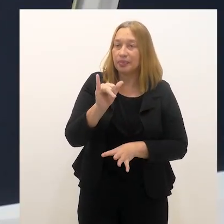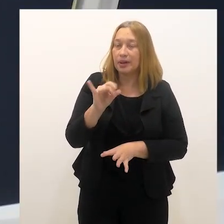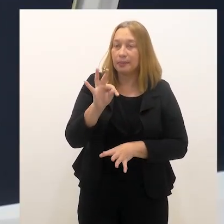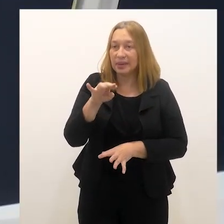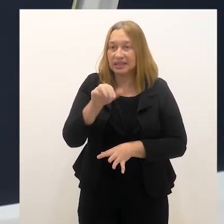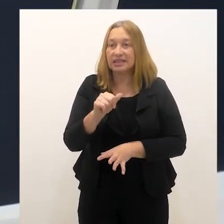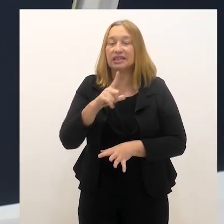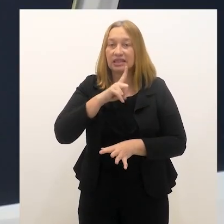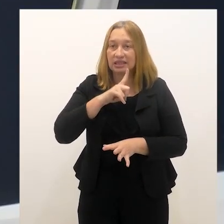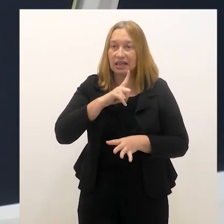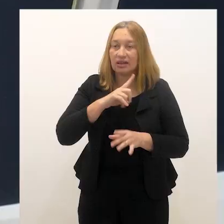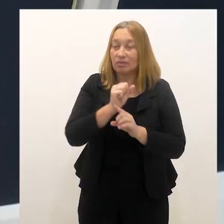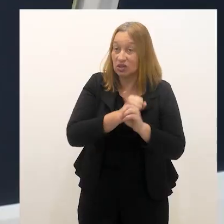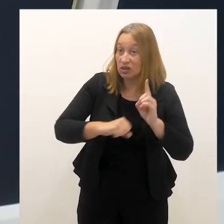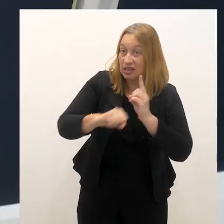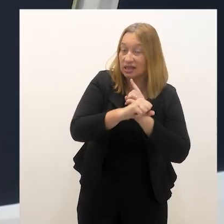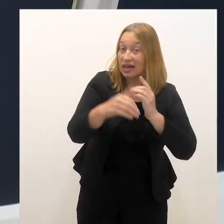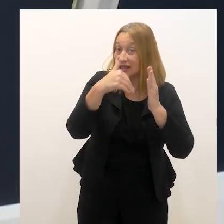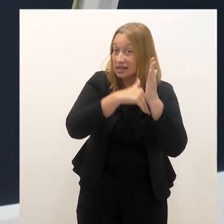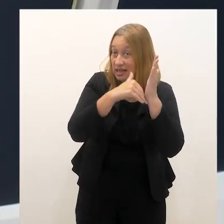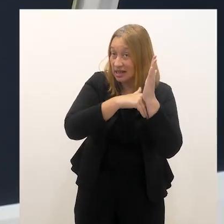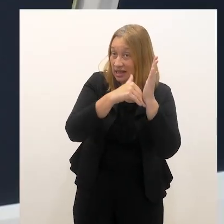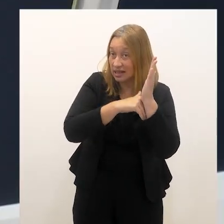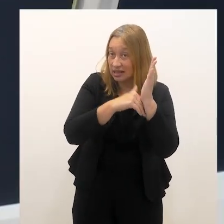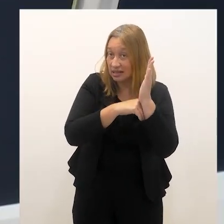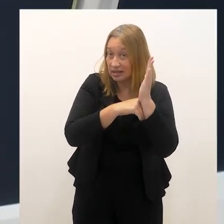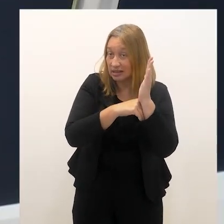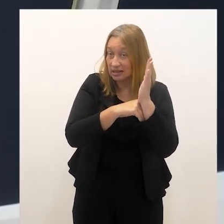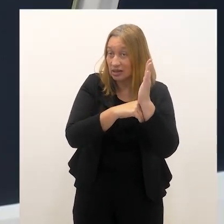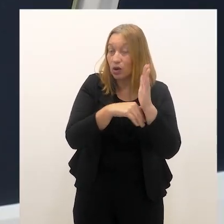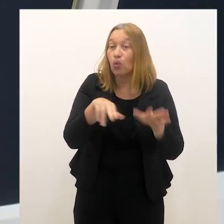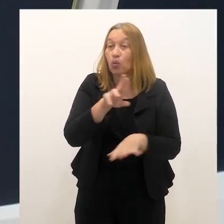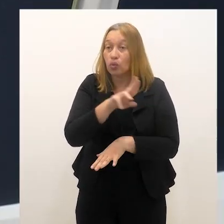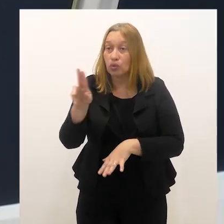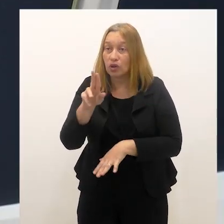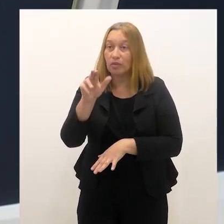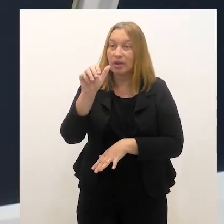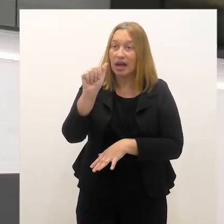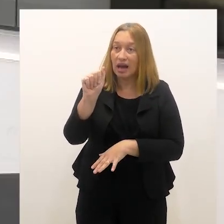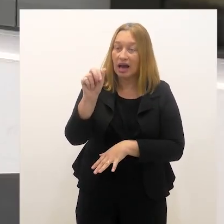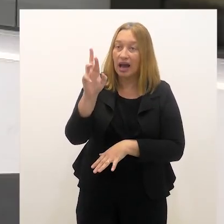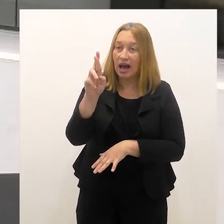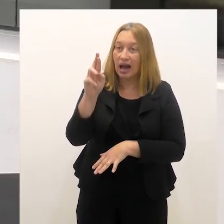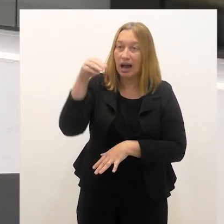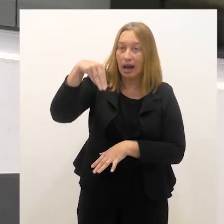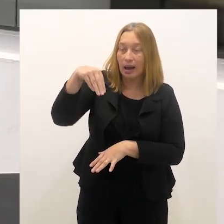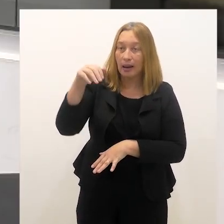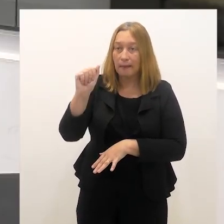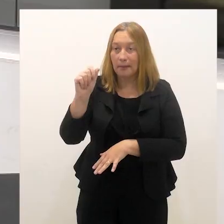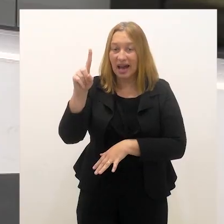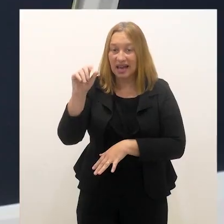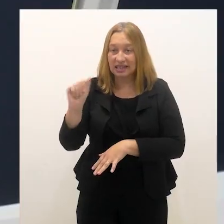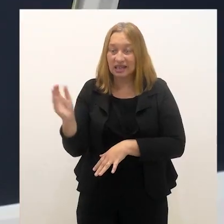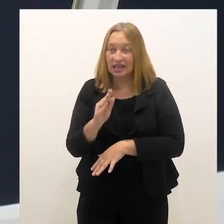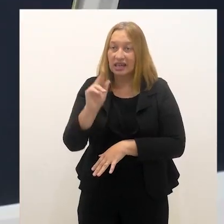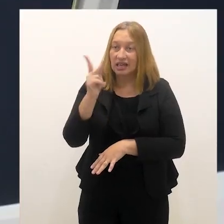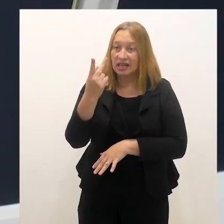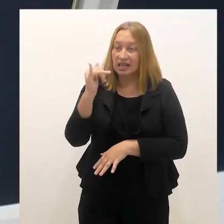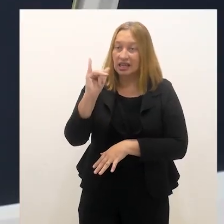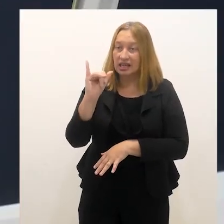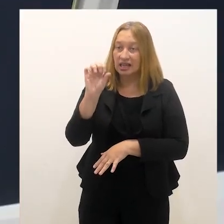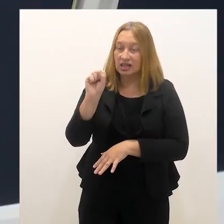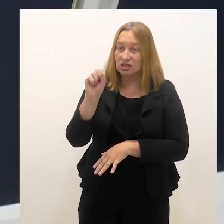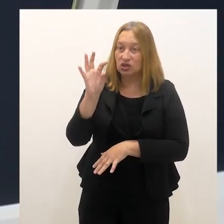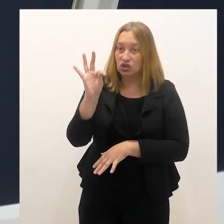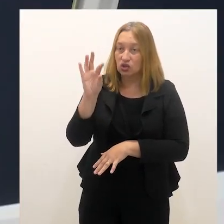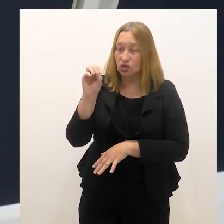de que existe uma sociedade secreta chamada a Armada Histórica. Pronto. E essa sociedade secreta